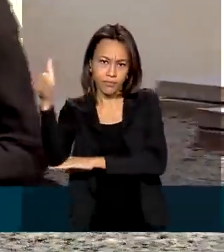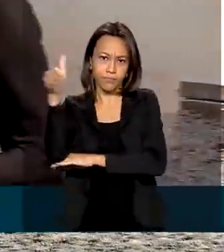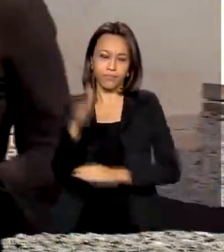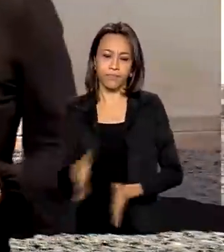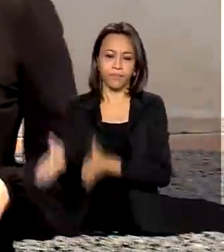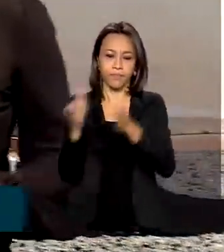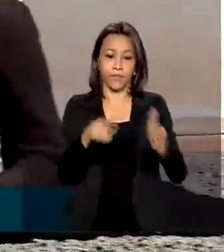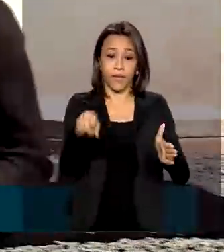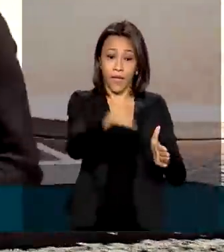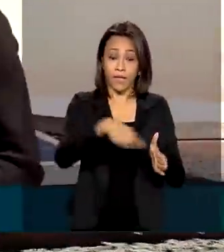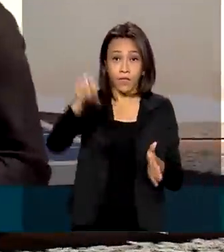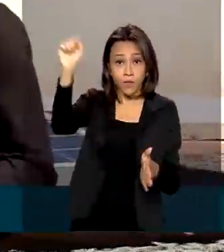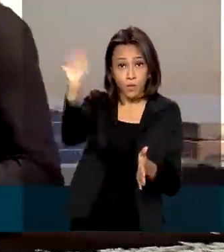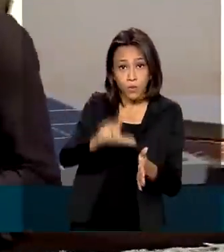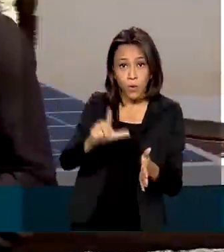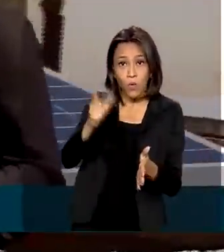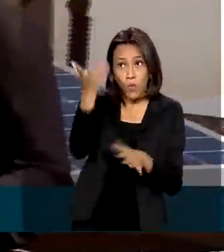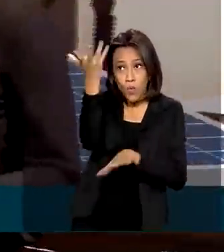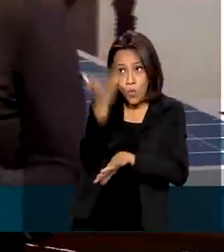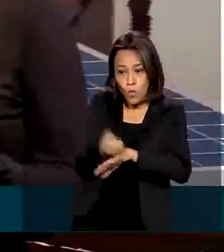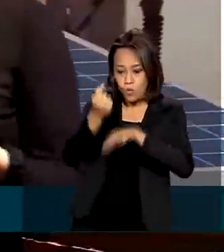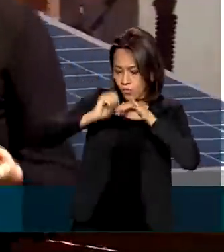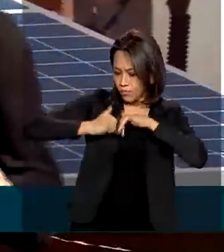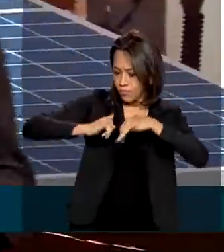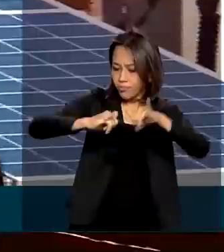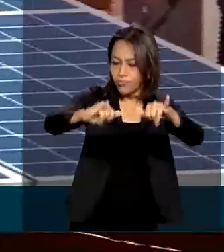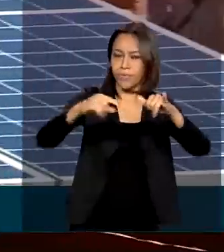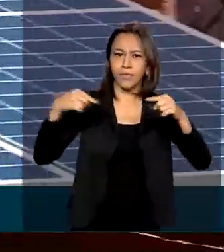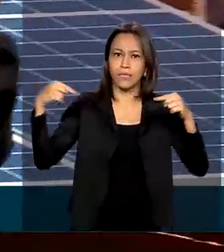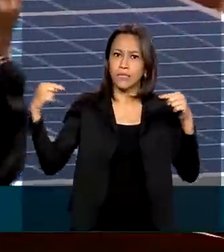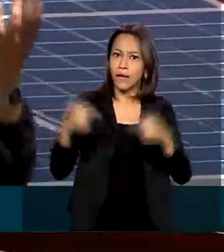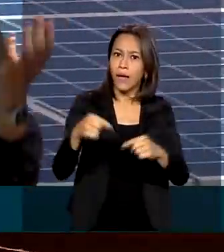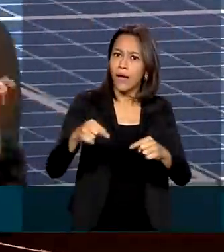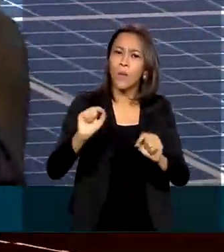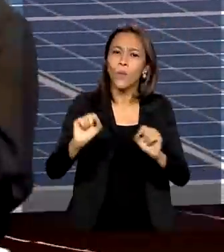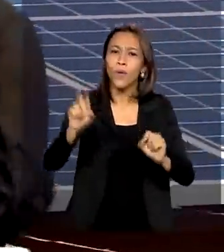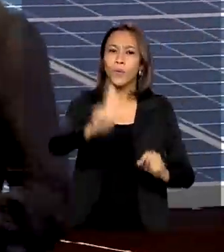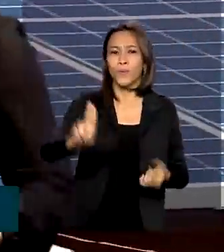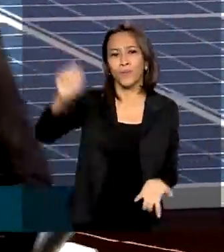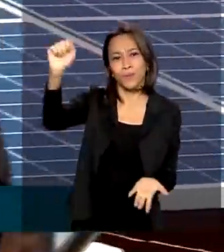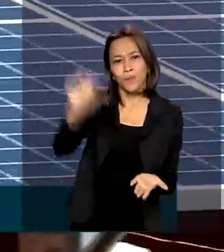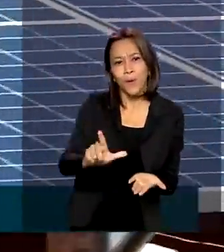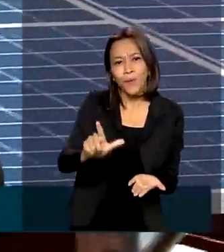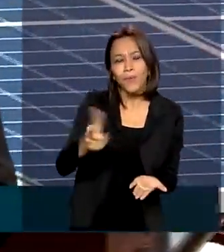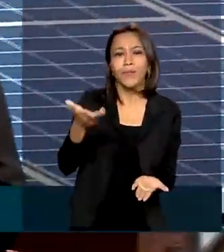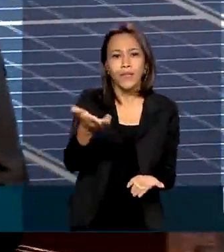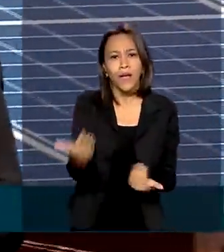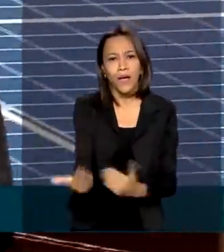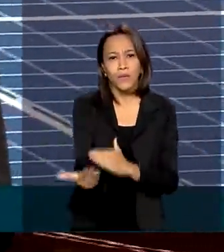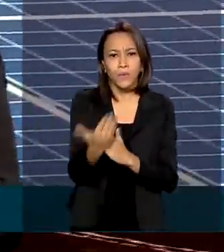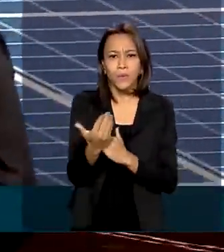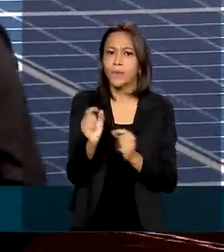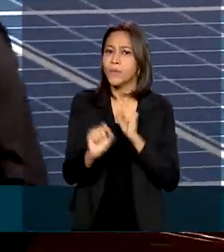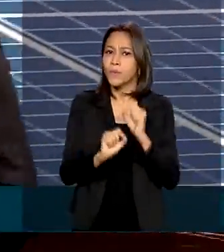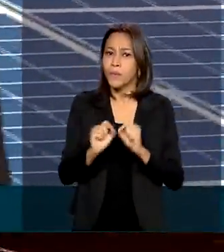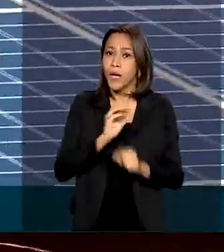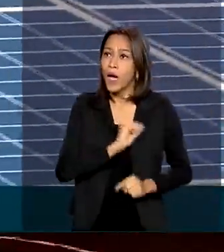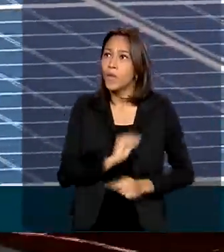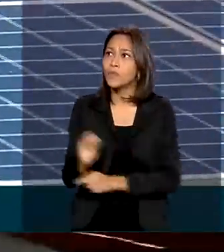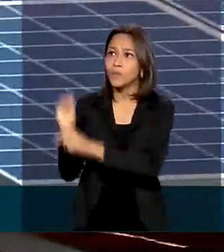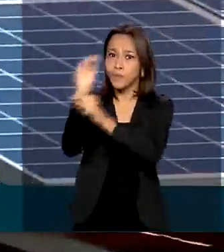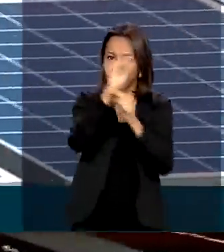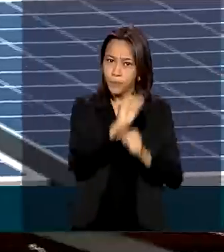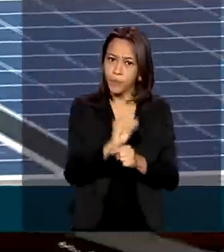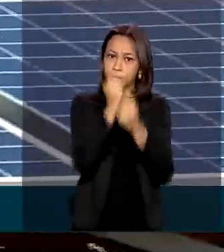fotovoltaica é considerada limpa porque vem de uma fonte renovável. O sol, e ajuda a preservar o meio ambiente.